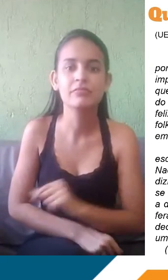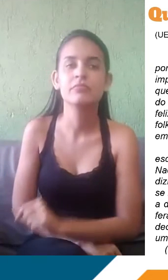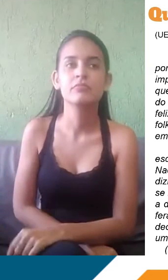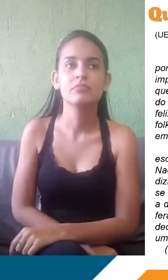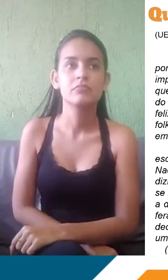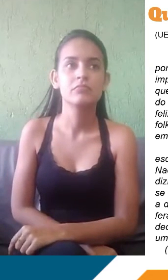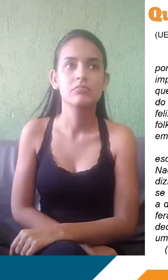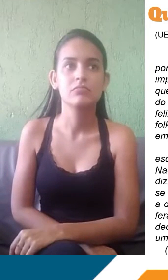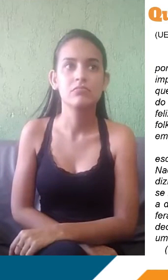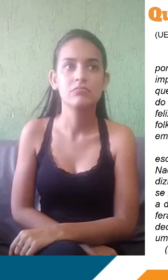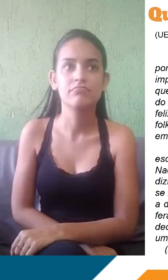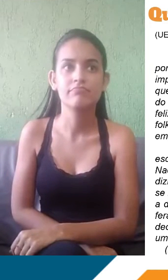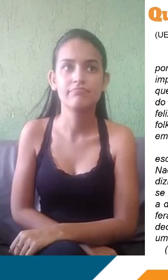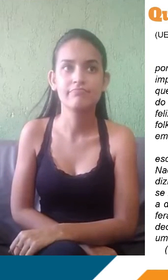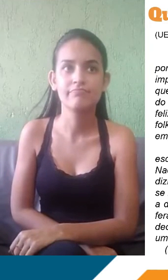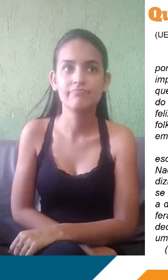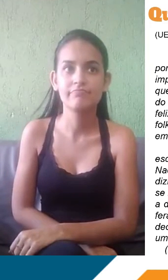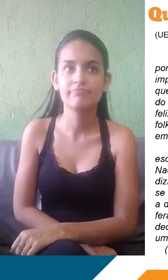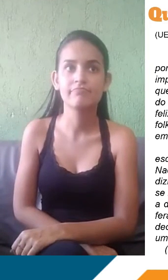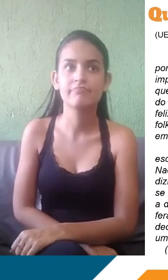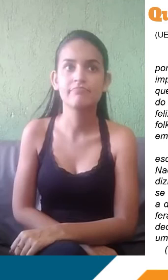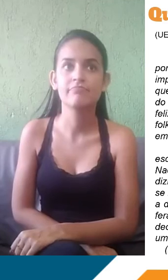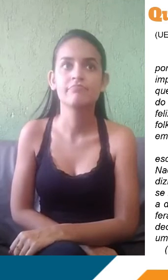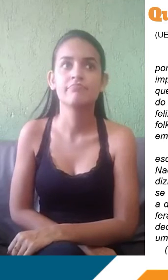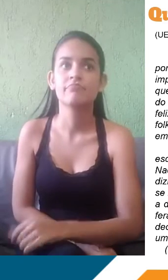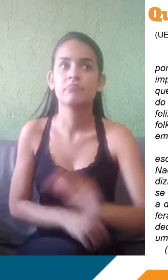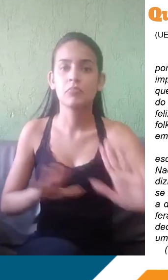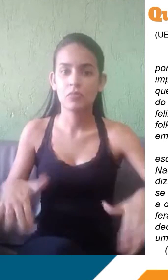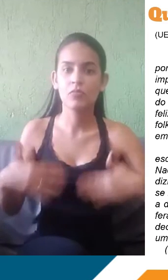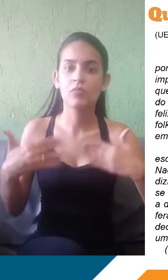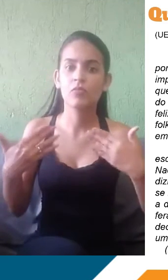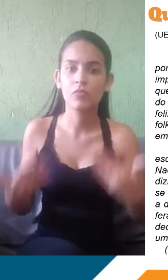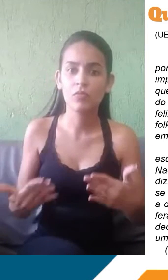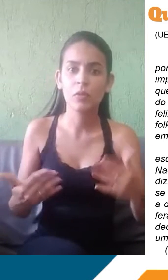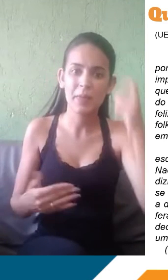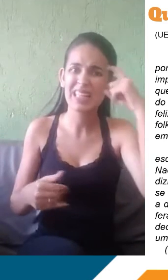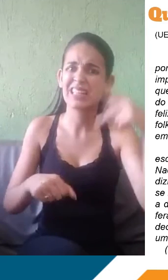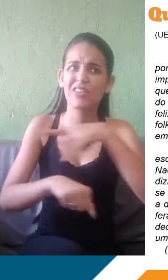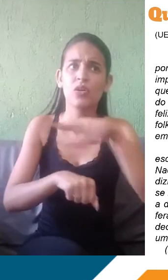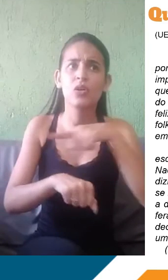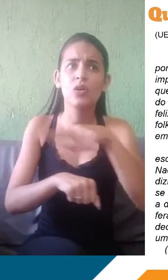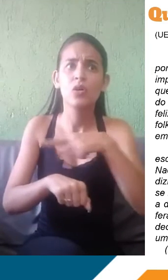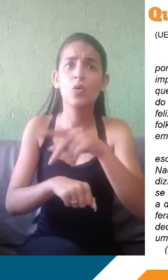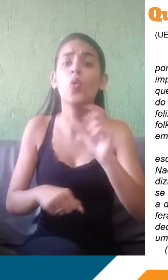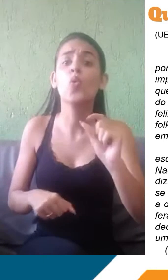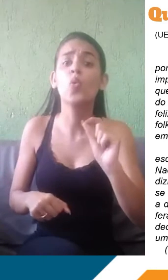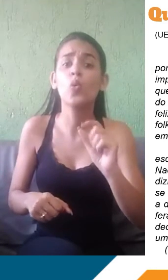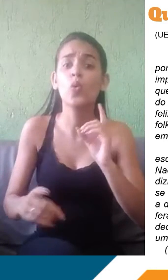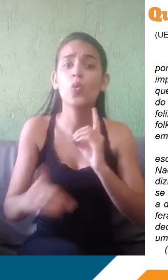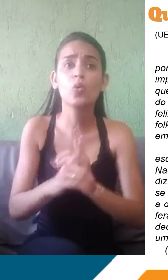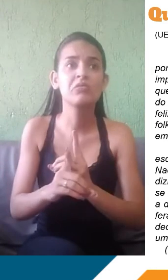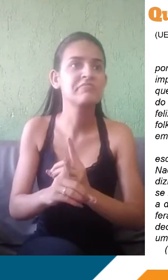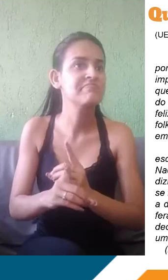E quando seu patriotismo se fizera combatente, o que achara? Decepções. Onde estava a doçura de